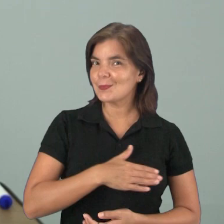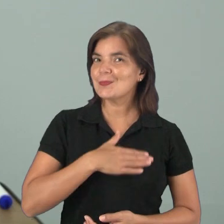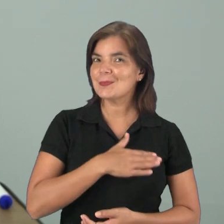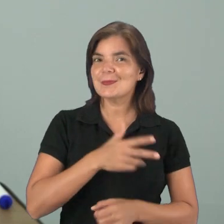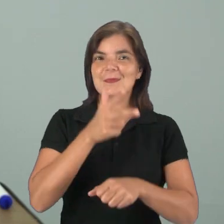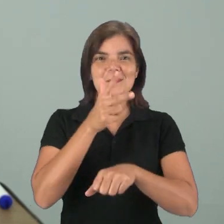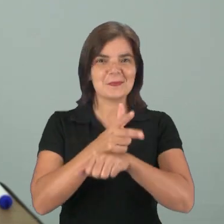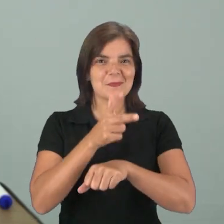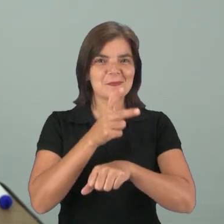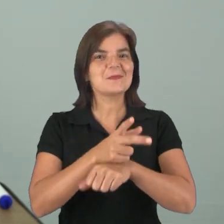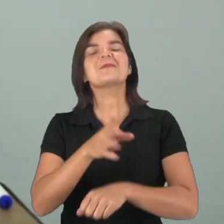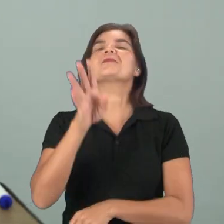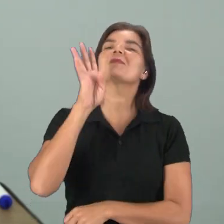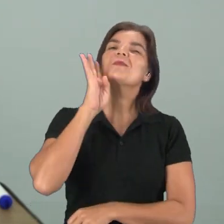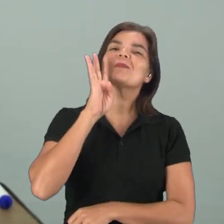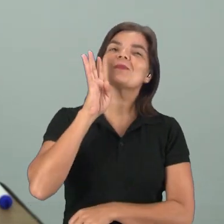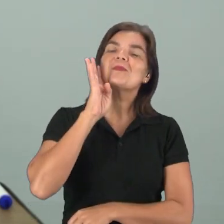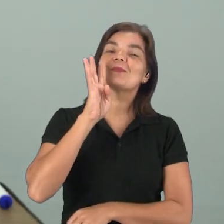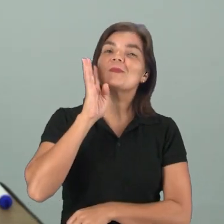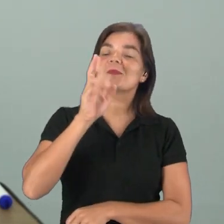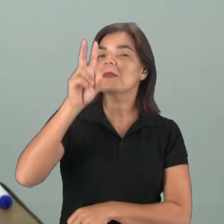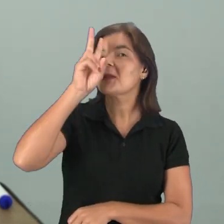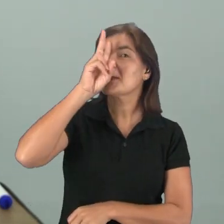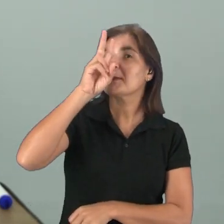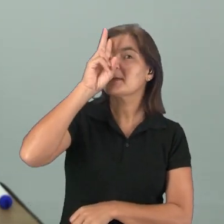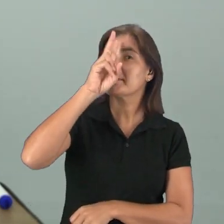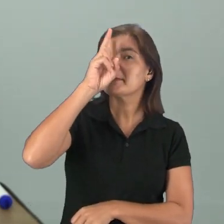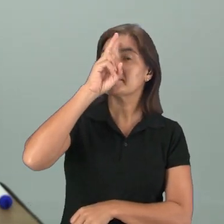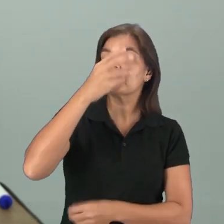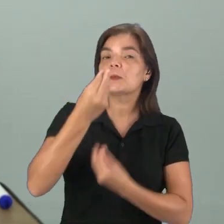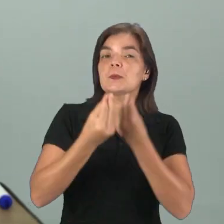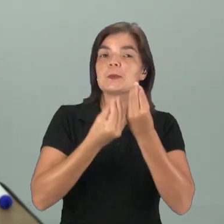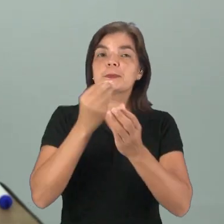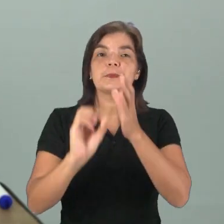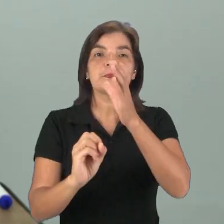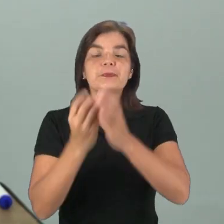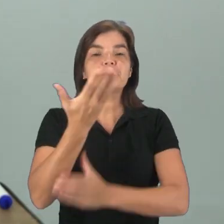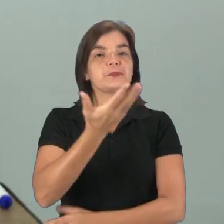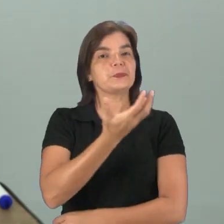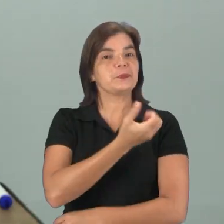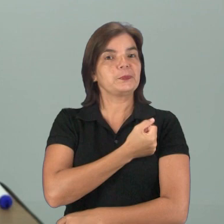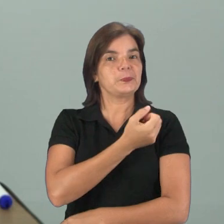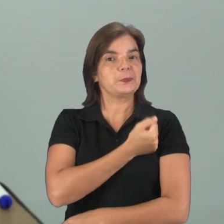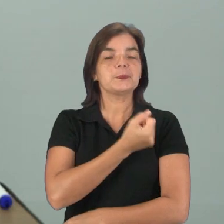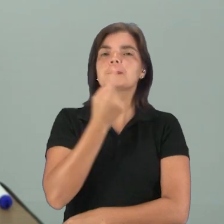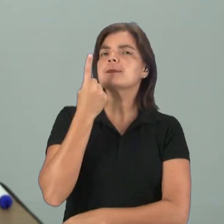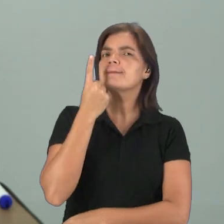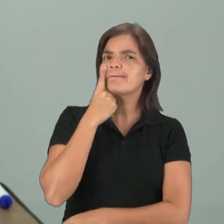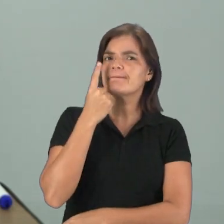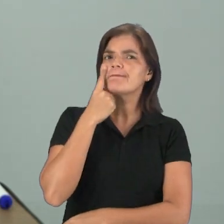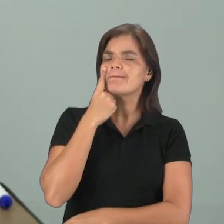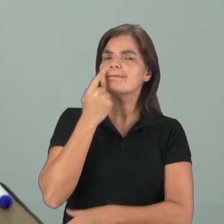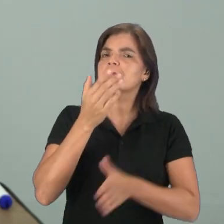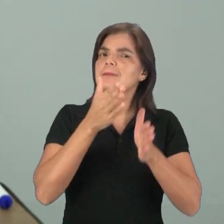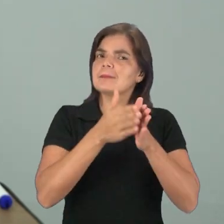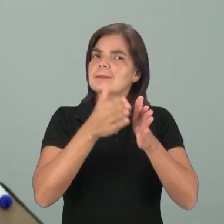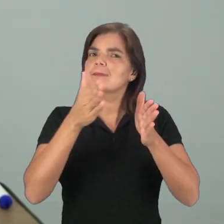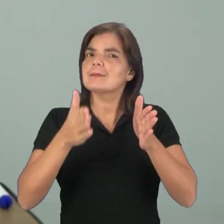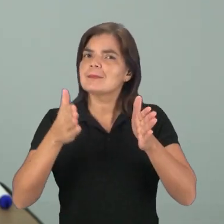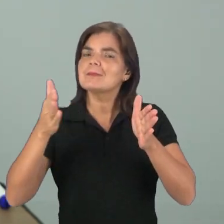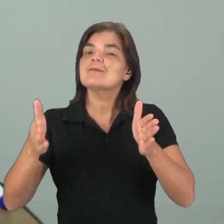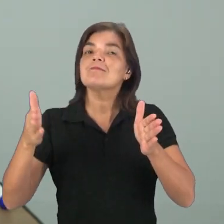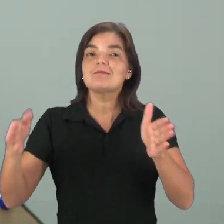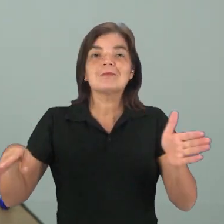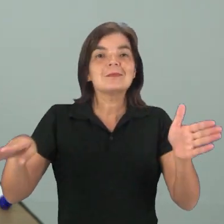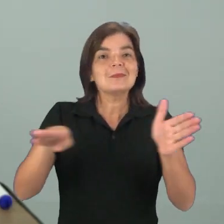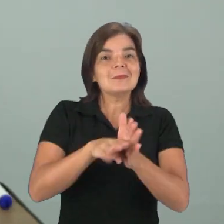Gostaram do vídeo? Bem legal, né? Traz uma lembrança de como surgiram os números. E nós vimos que teve um processo até